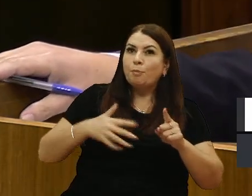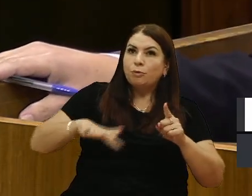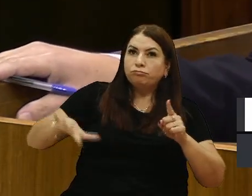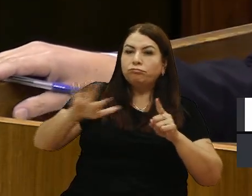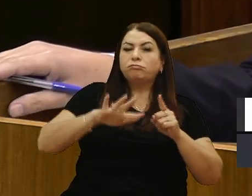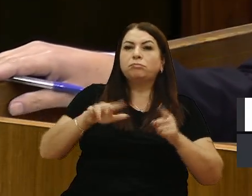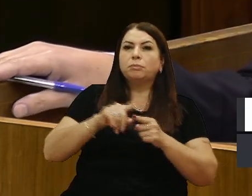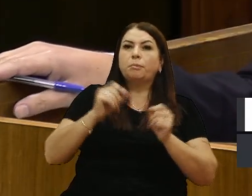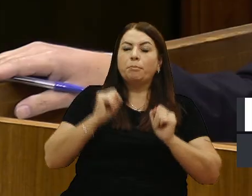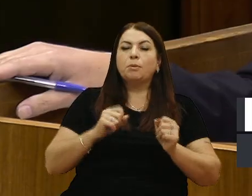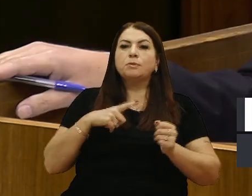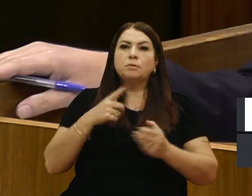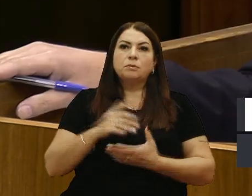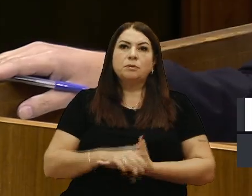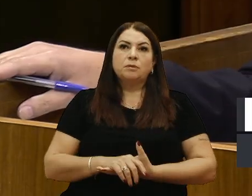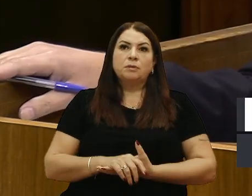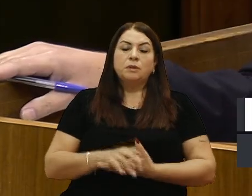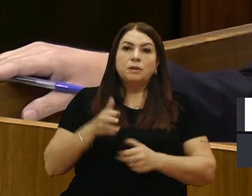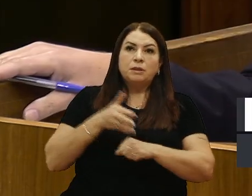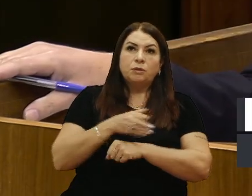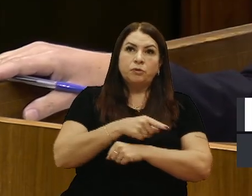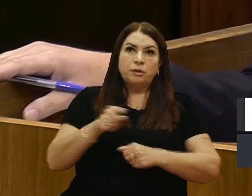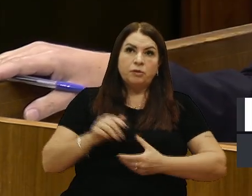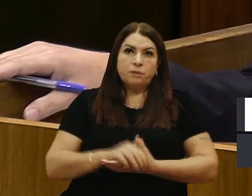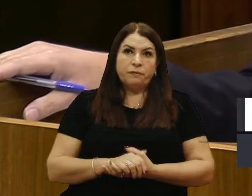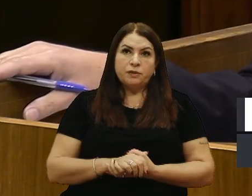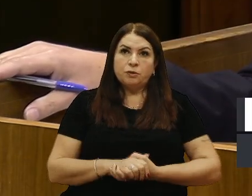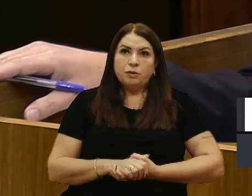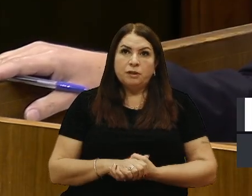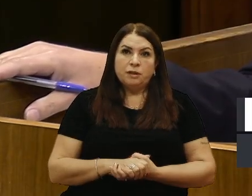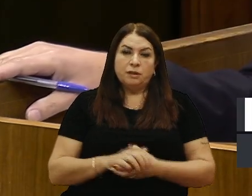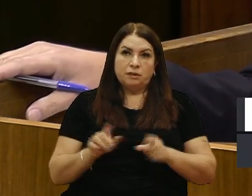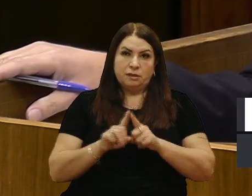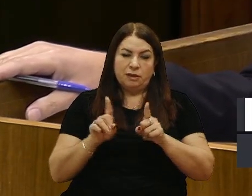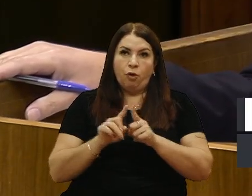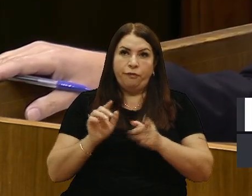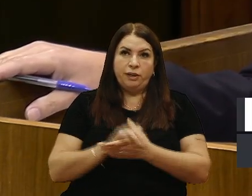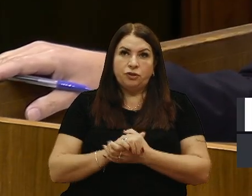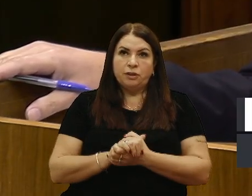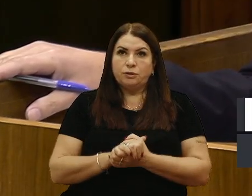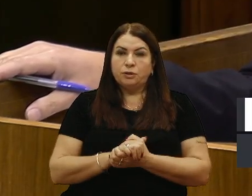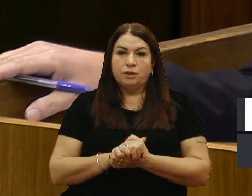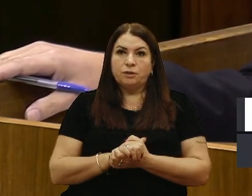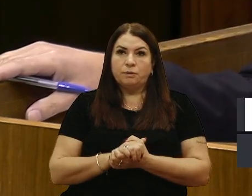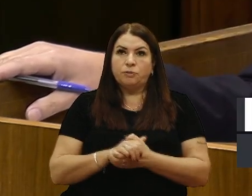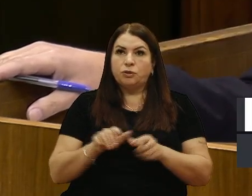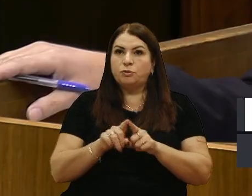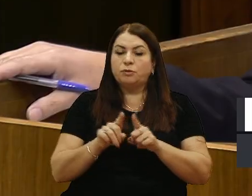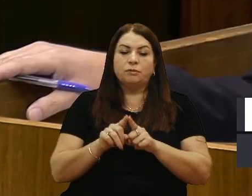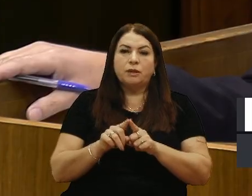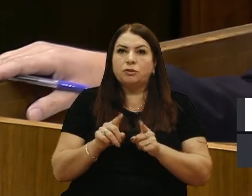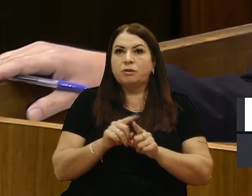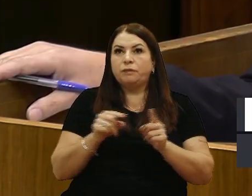as pessoas possam ter o acesso devido a todas as informações de uma forma clara,